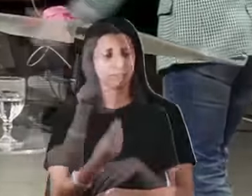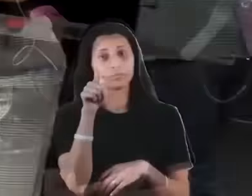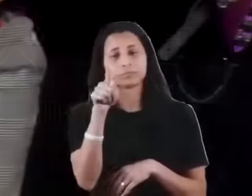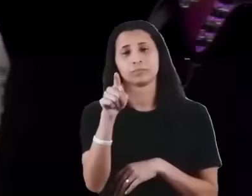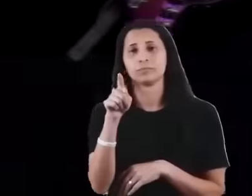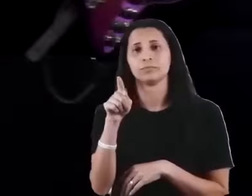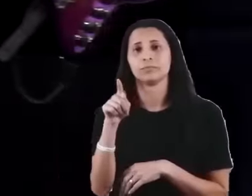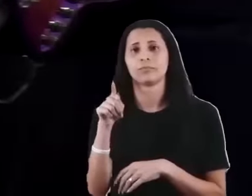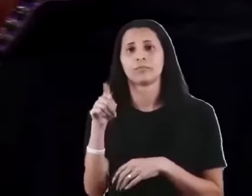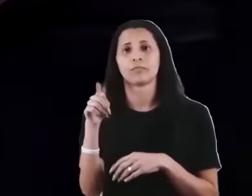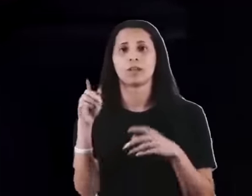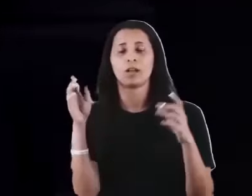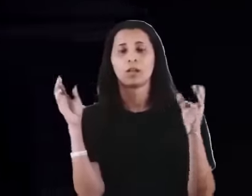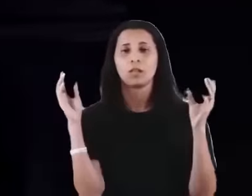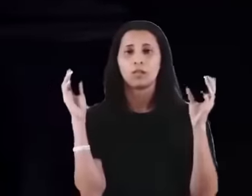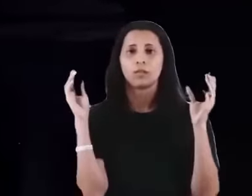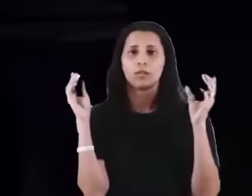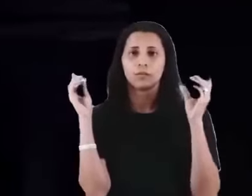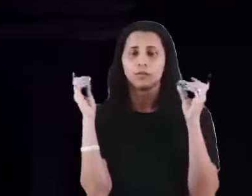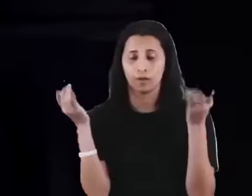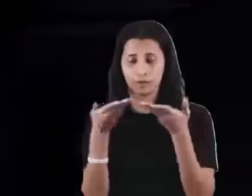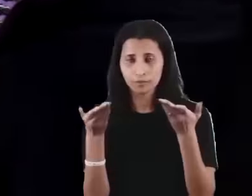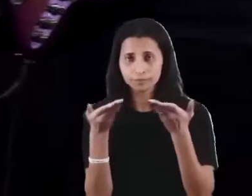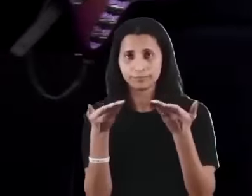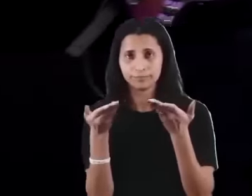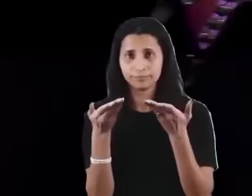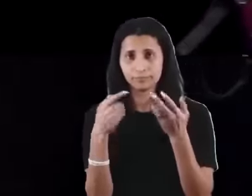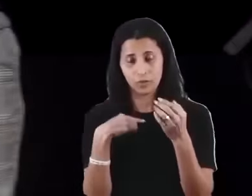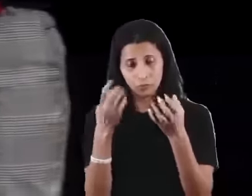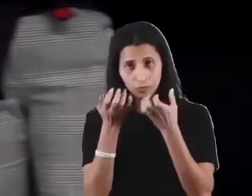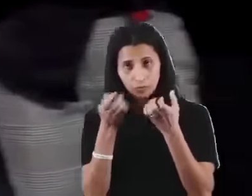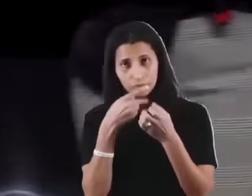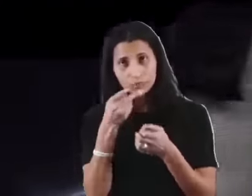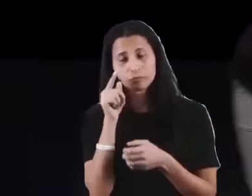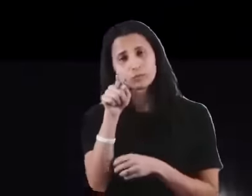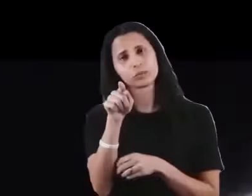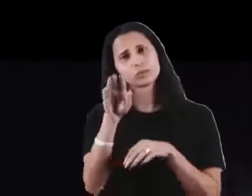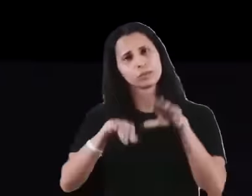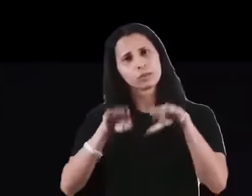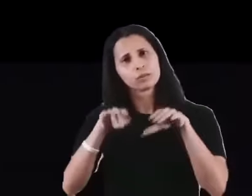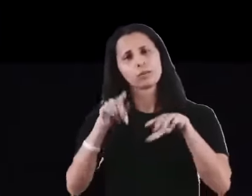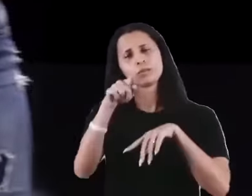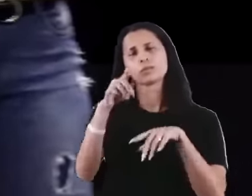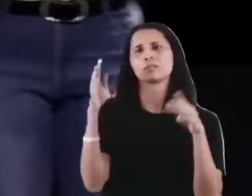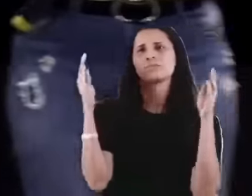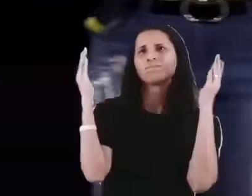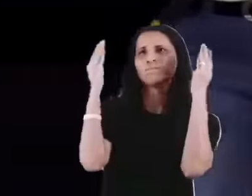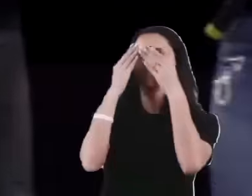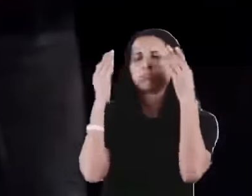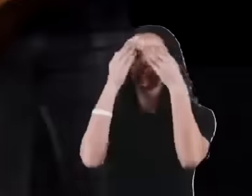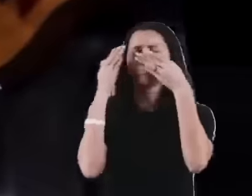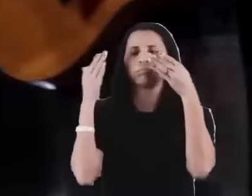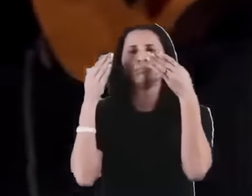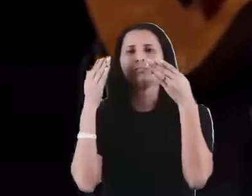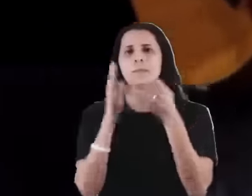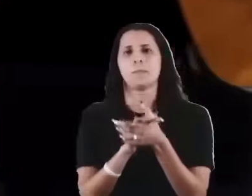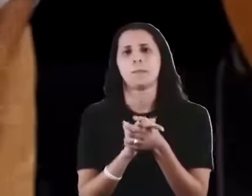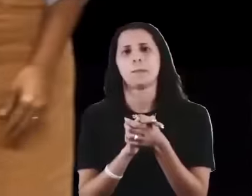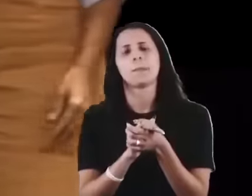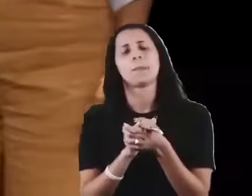vida de olhos fechados eu quero falar com você que talvez está com uma vida nos seus olhos